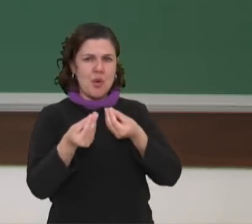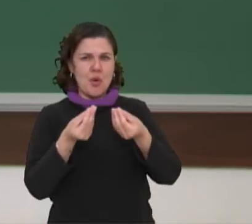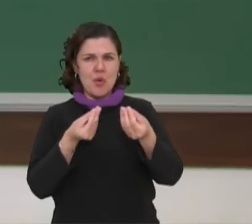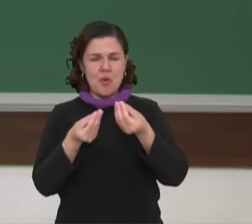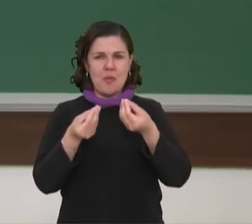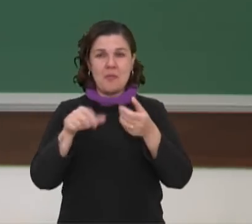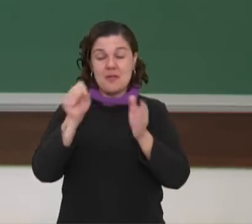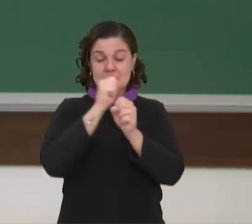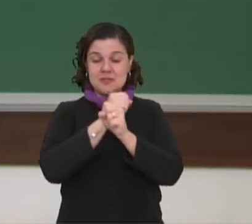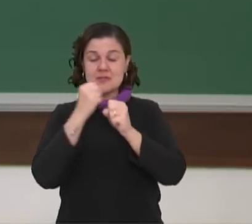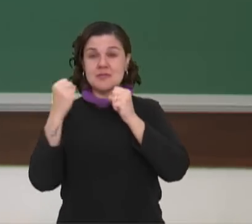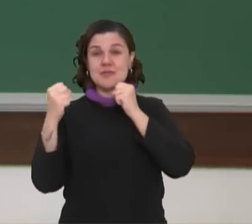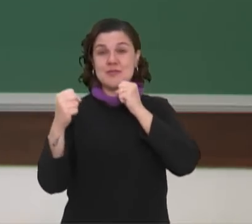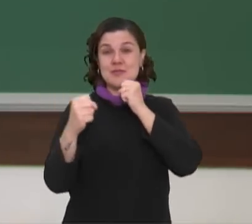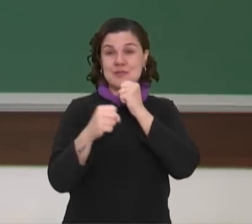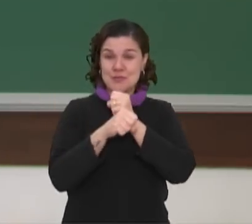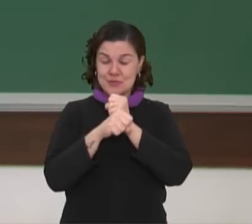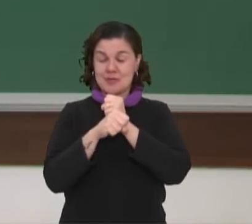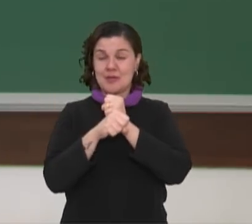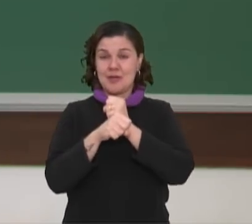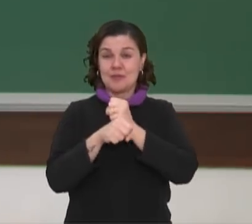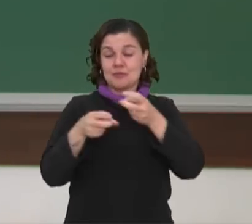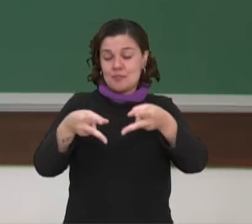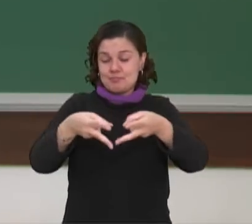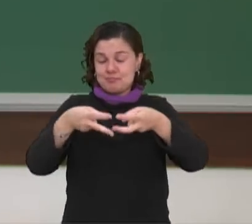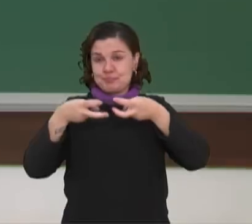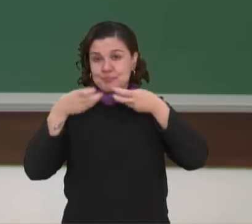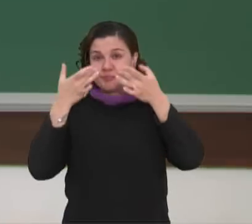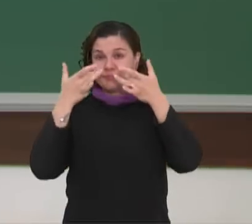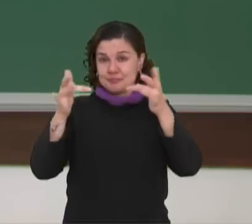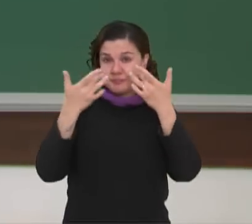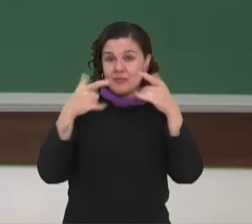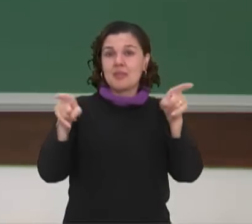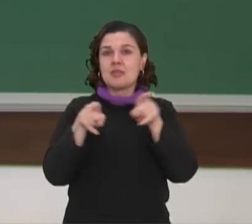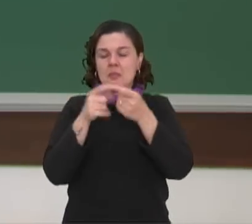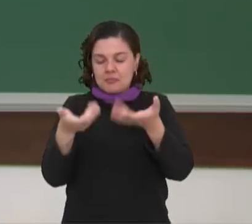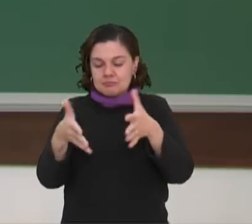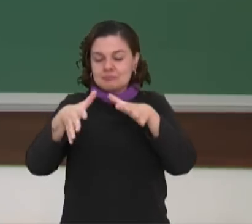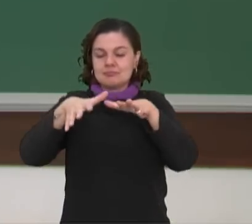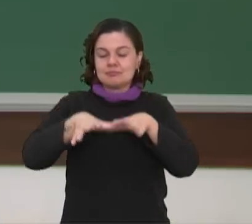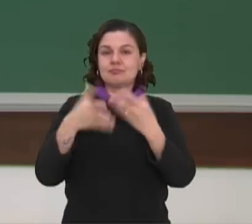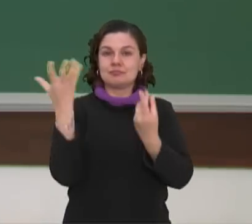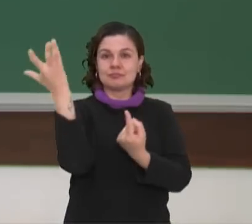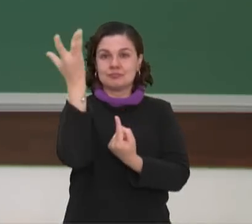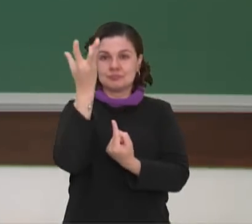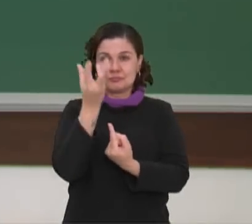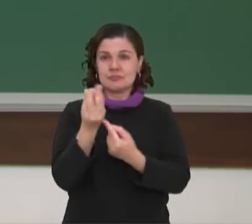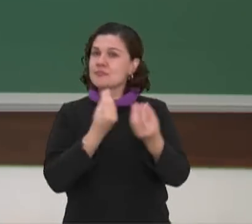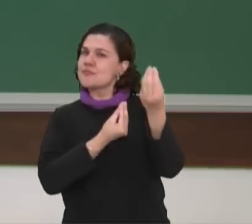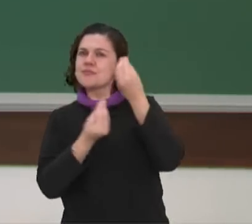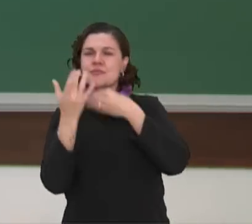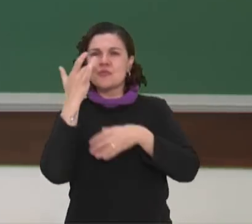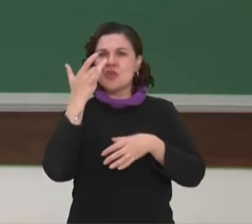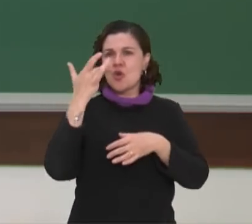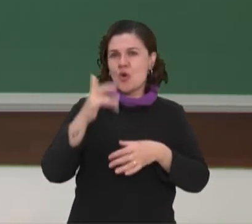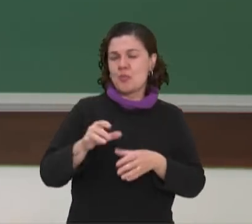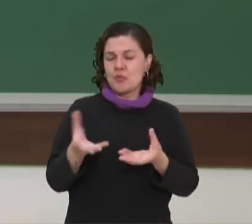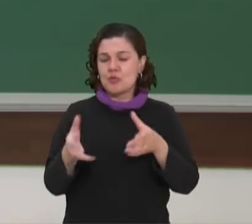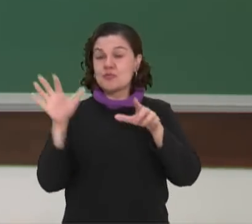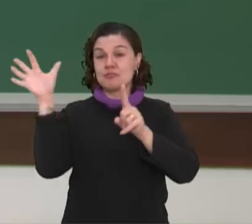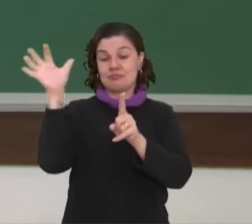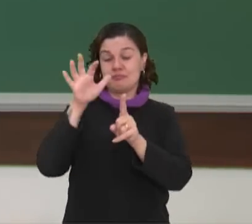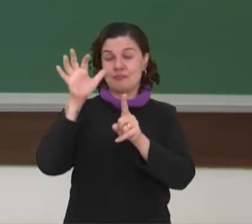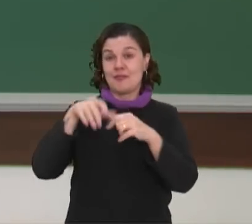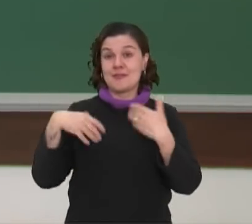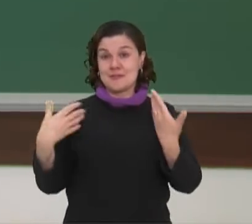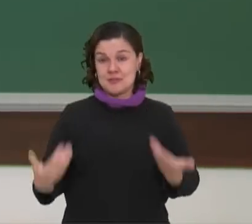sociedade mineradora também esteve envolvida no mundo das artes e como o ouro influenciou tudo isso. São todos esses nossos assuntos para a